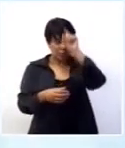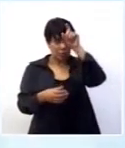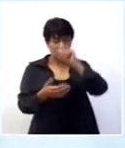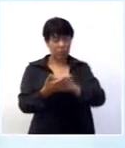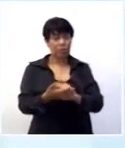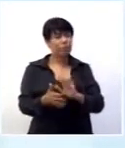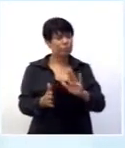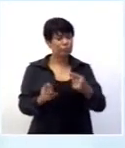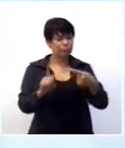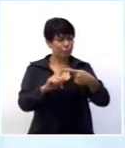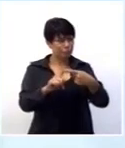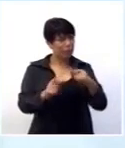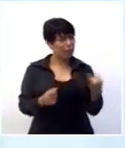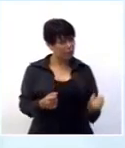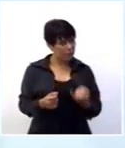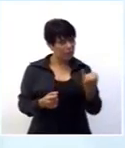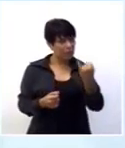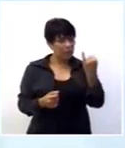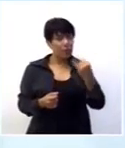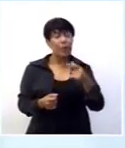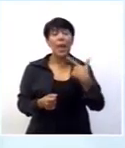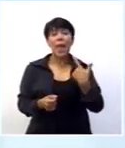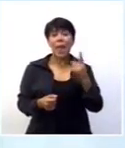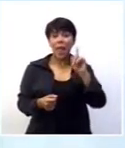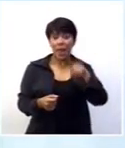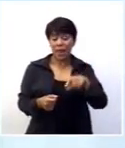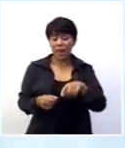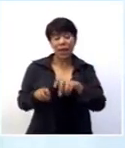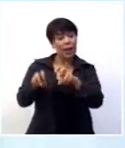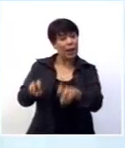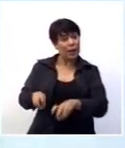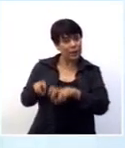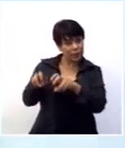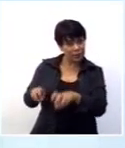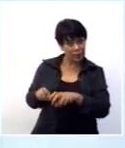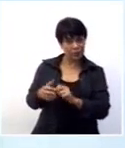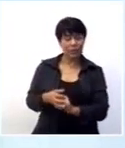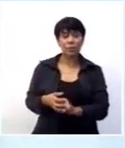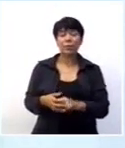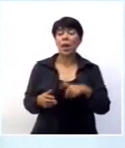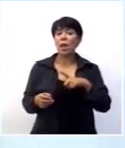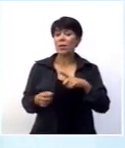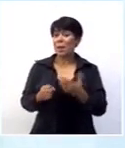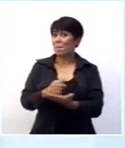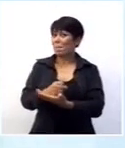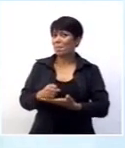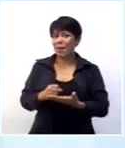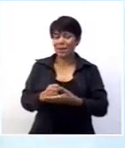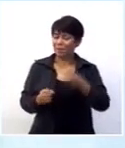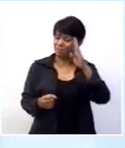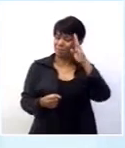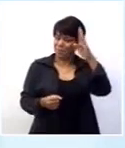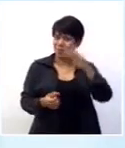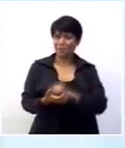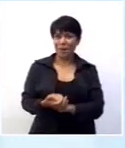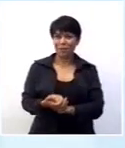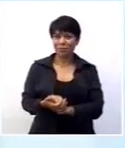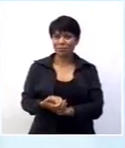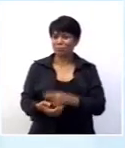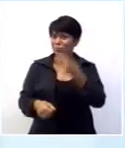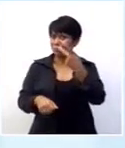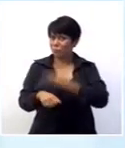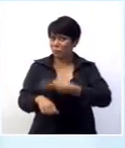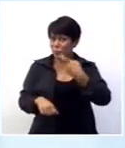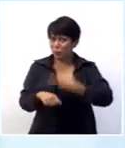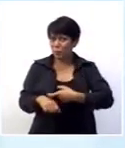dessa organização econômica é a agricultura. Eles vão ter a agricultura como base fundamental, como pedra sólida ali, estrutural